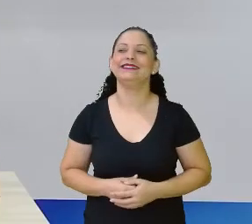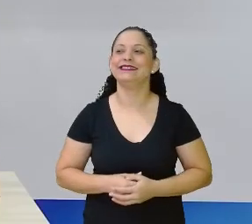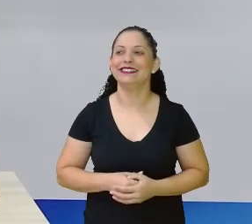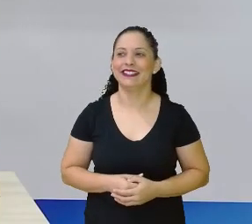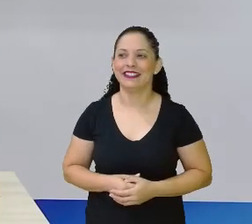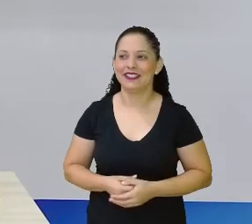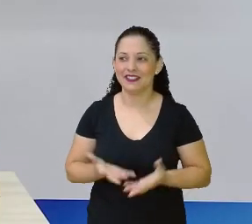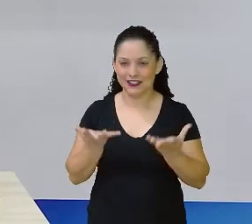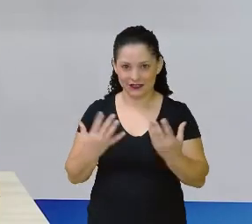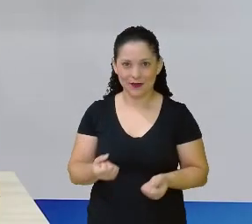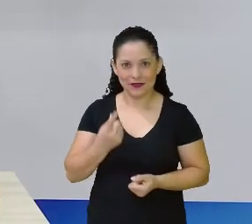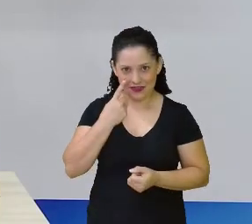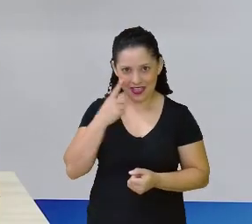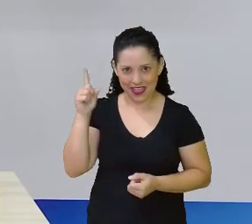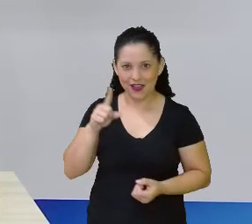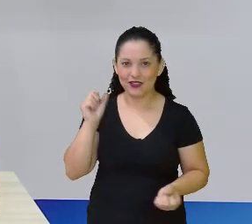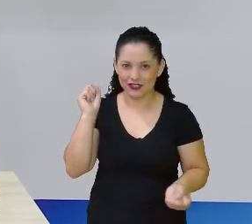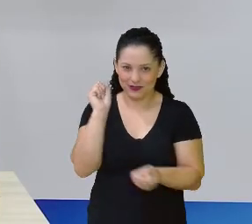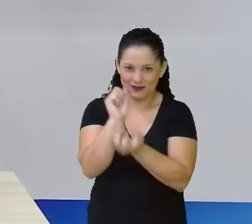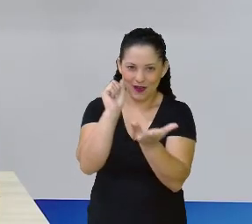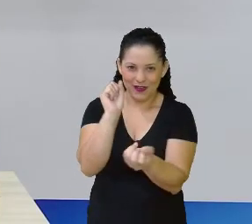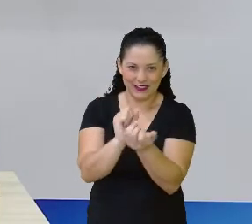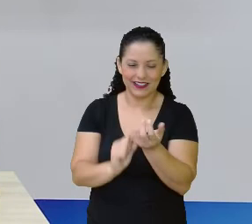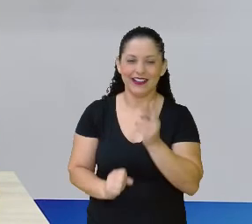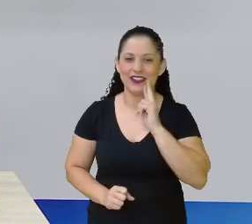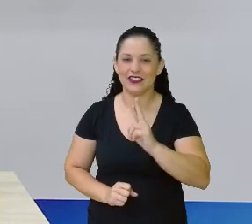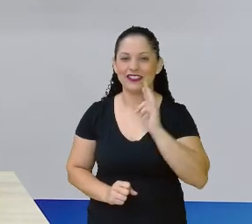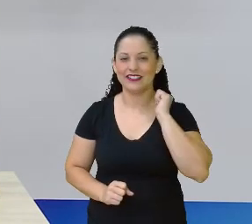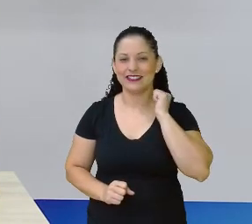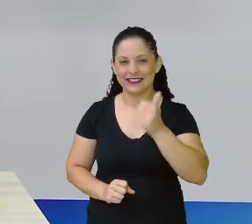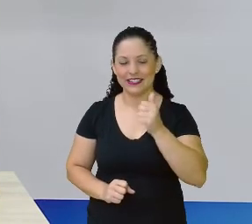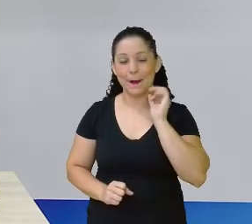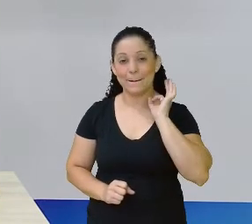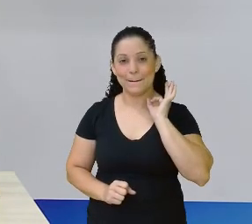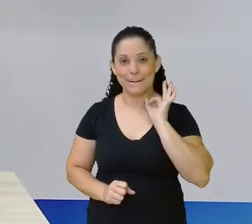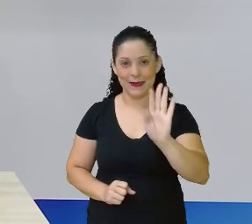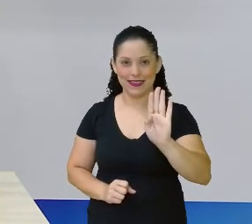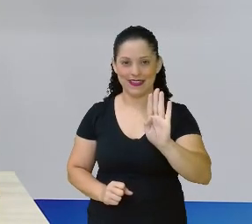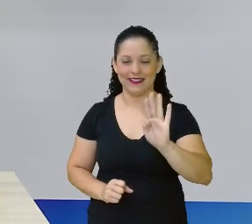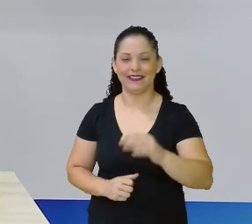né? Vamos lá, já vou dar esse spoiler. É a letra B mesmo. Pessoal,